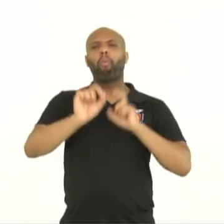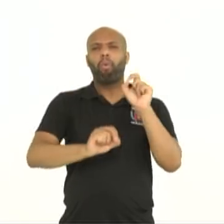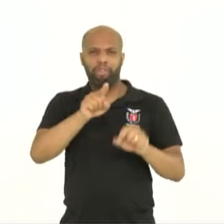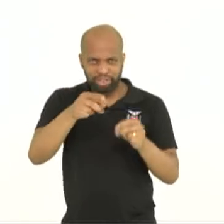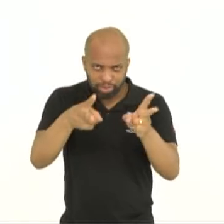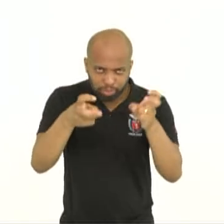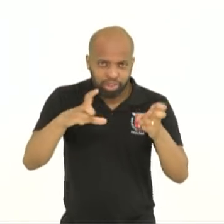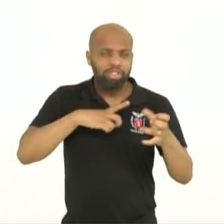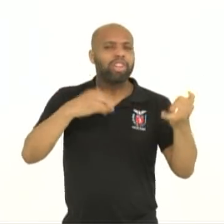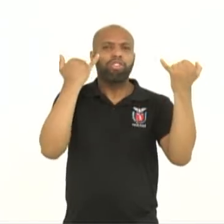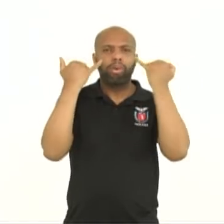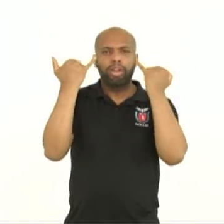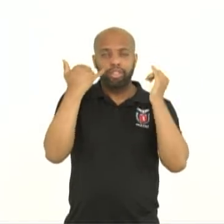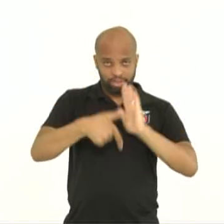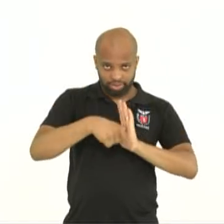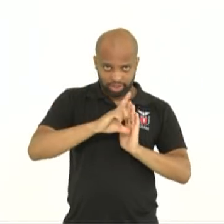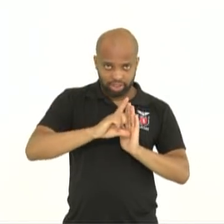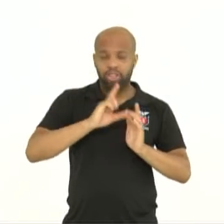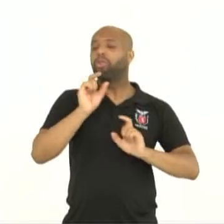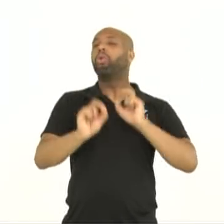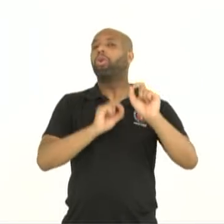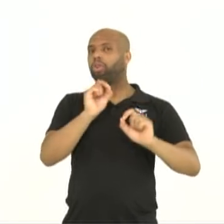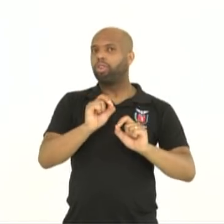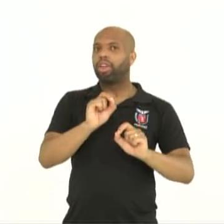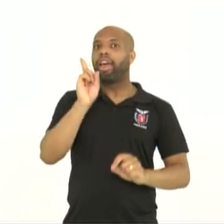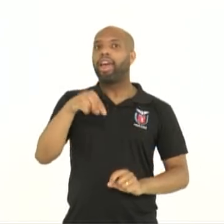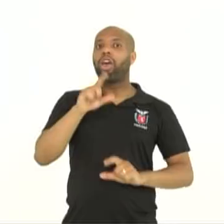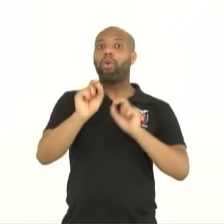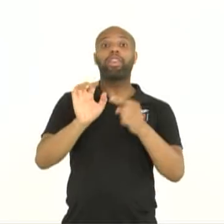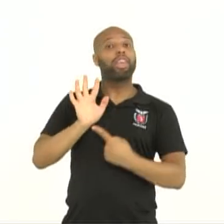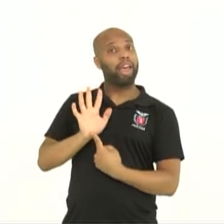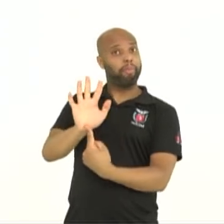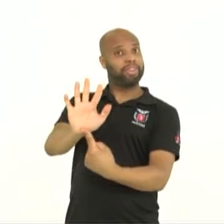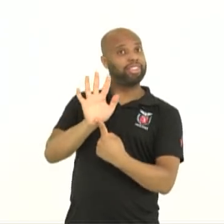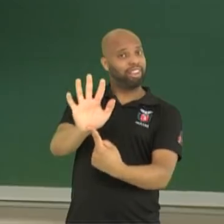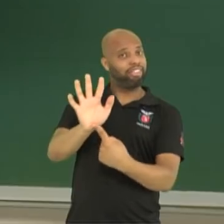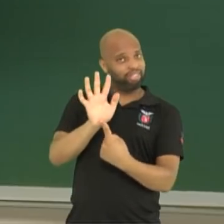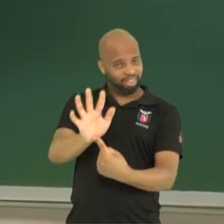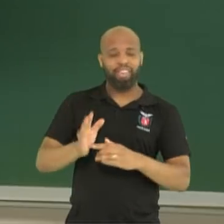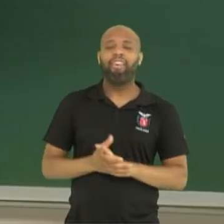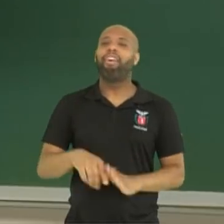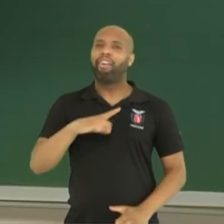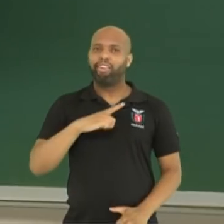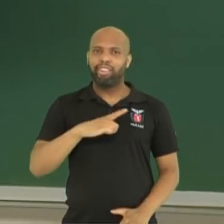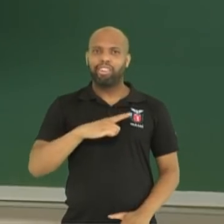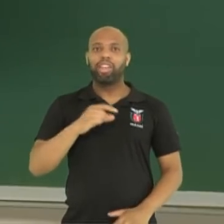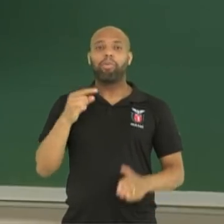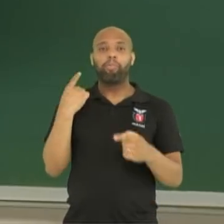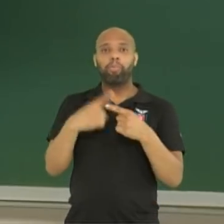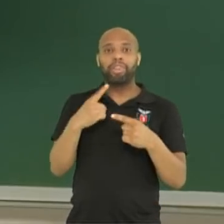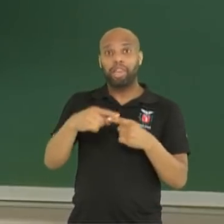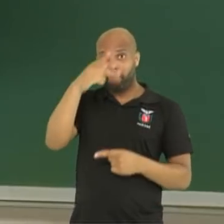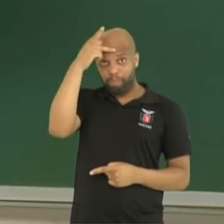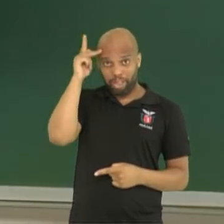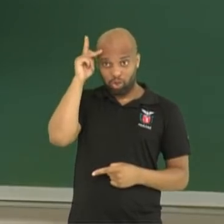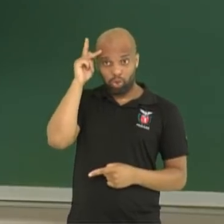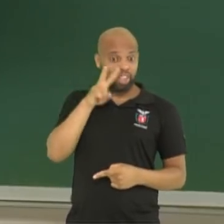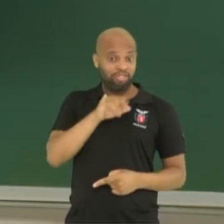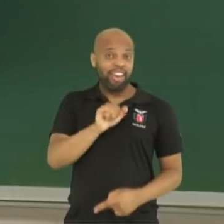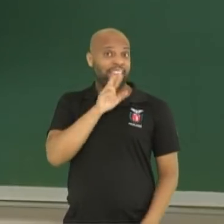tinha algumas informações que nós chamamos de apresentação. Então, o nosso entrevistado ele foi